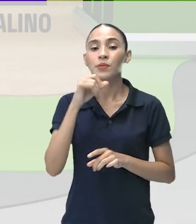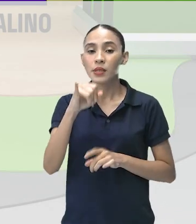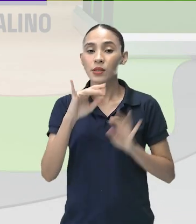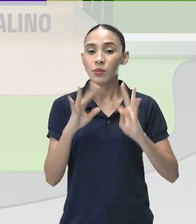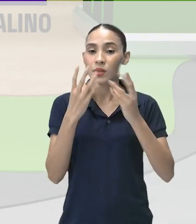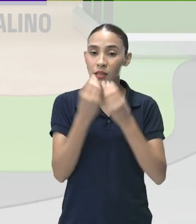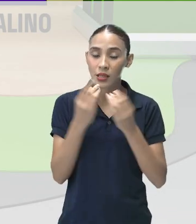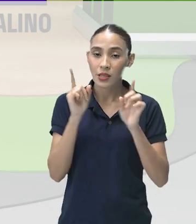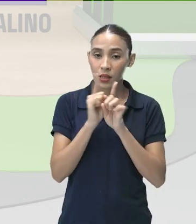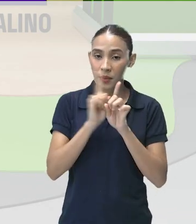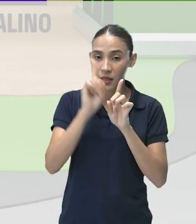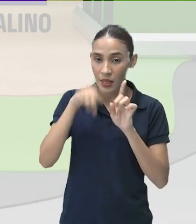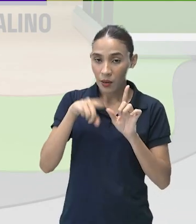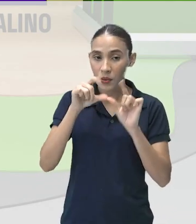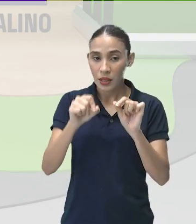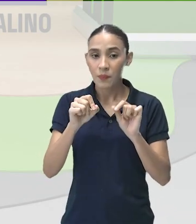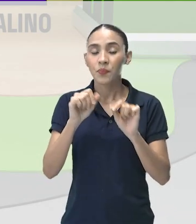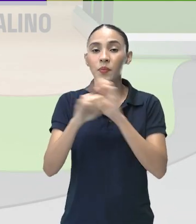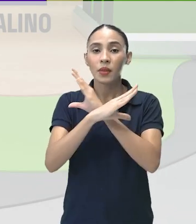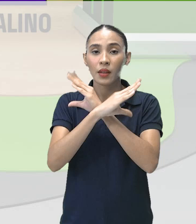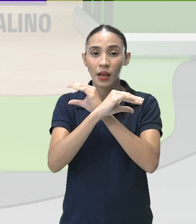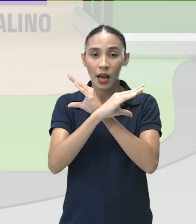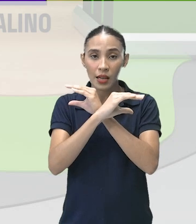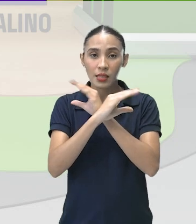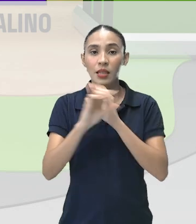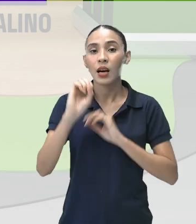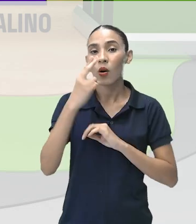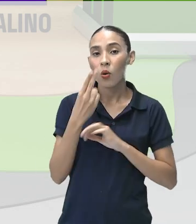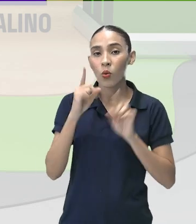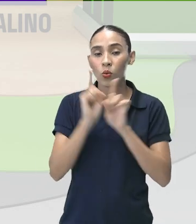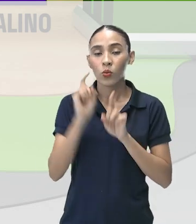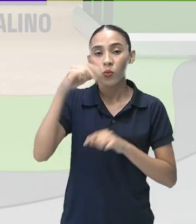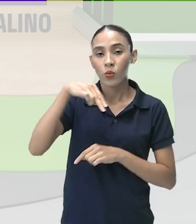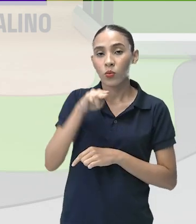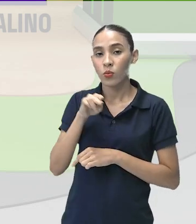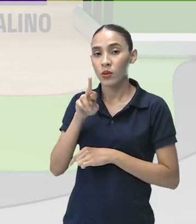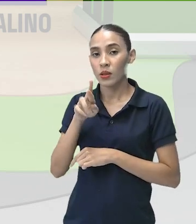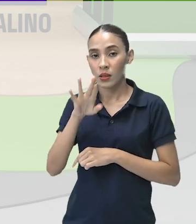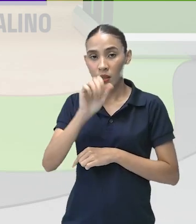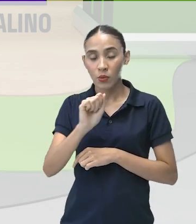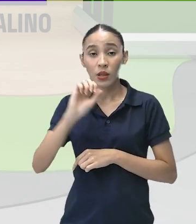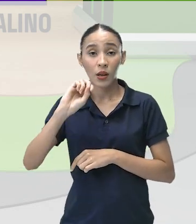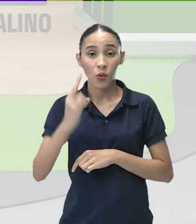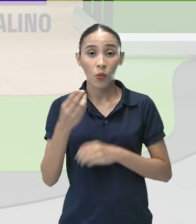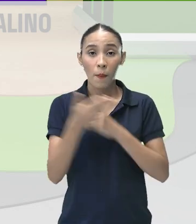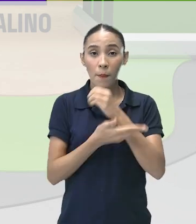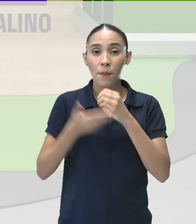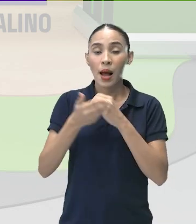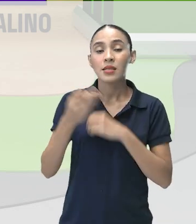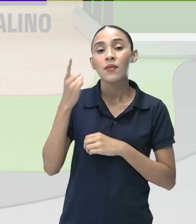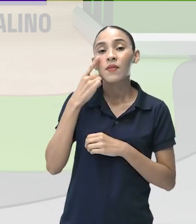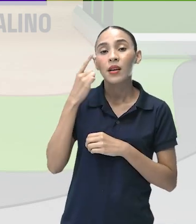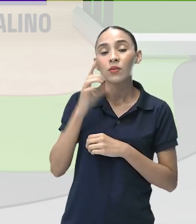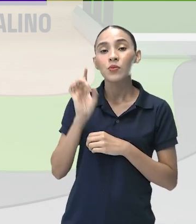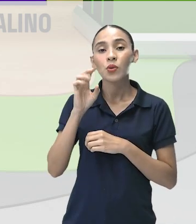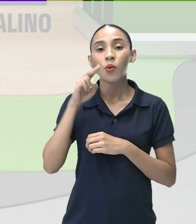essa substância se trata de uma substância ácida, se ela é neutra ou é básica, bastando conferir, então, o nível de